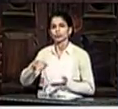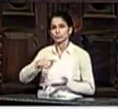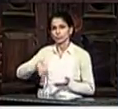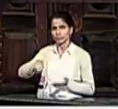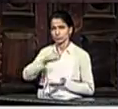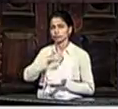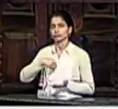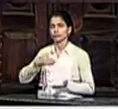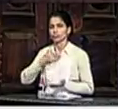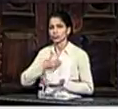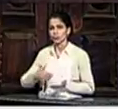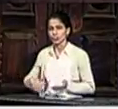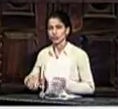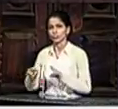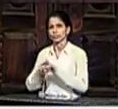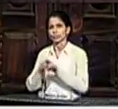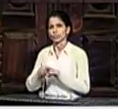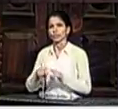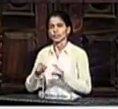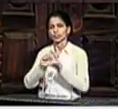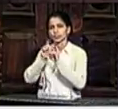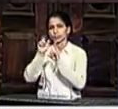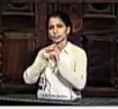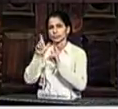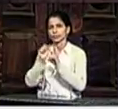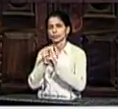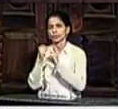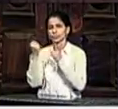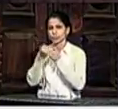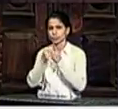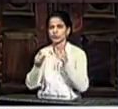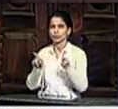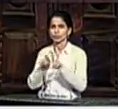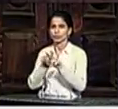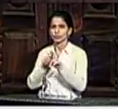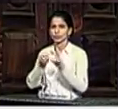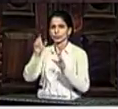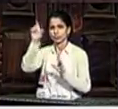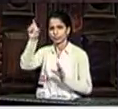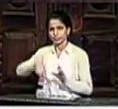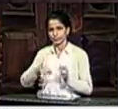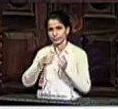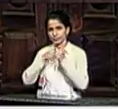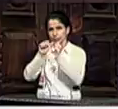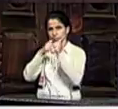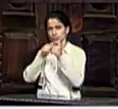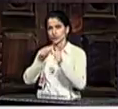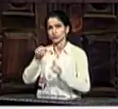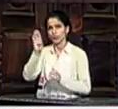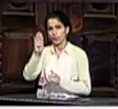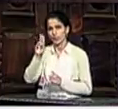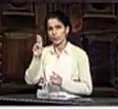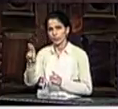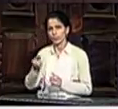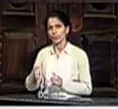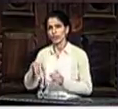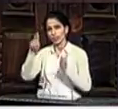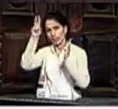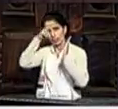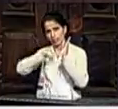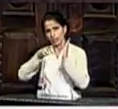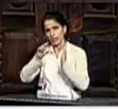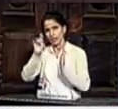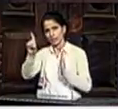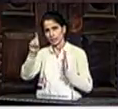governo. O bilhete único foi criado pelo nosso governo. Pesquisem. Leiam o diário oficial